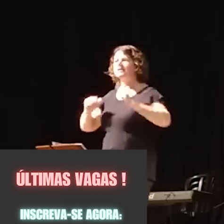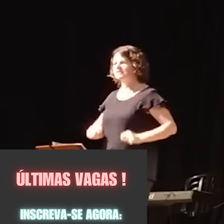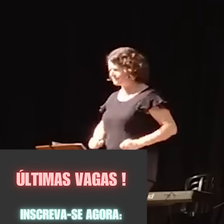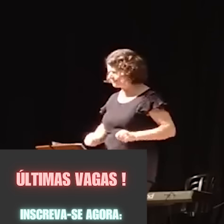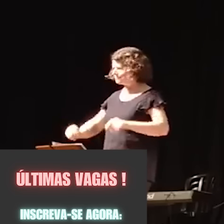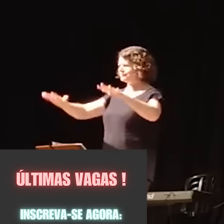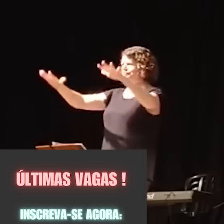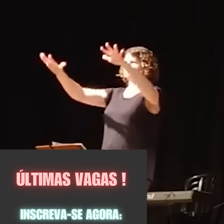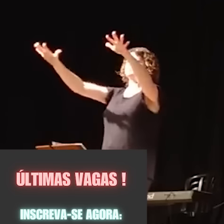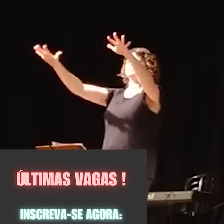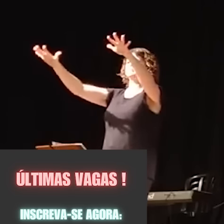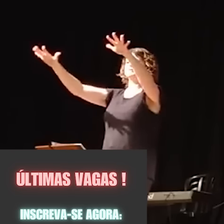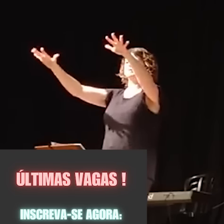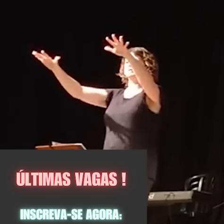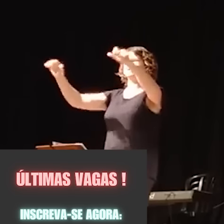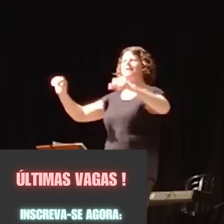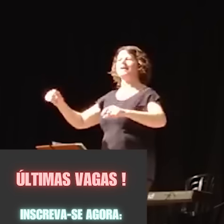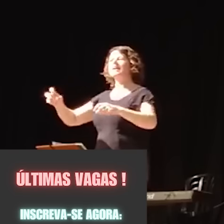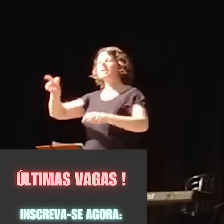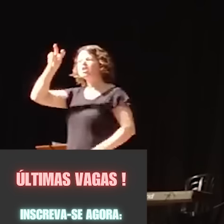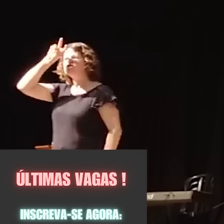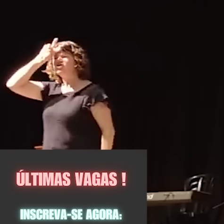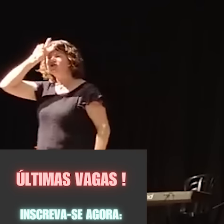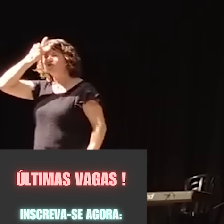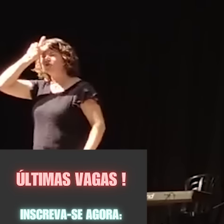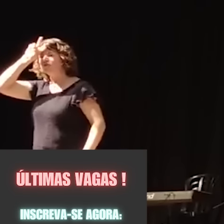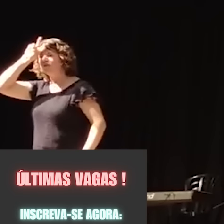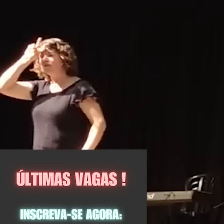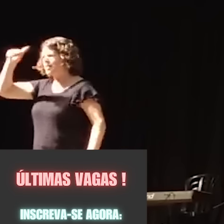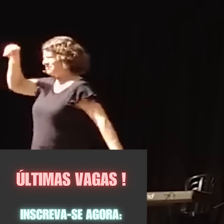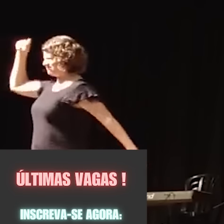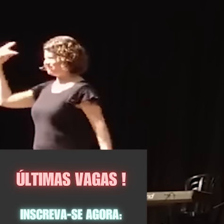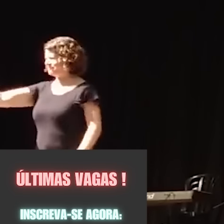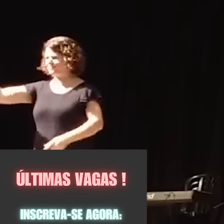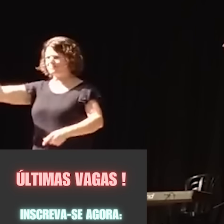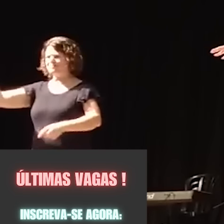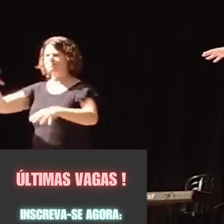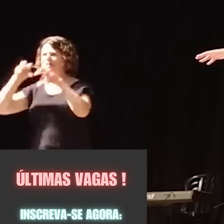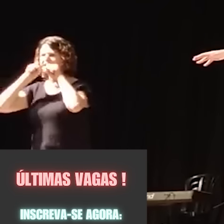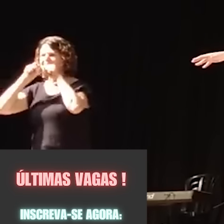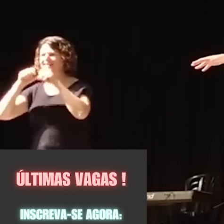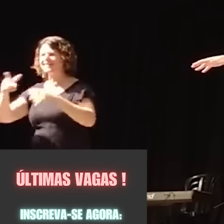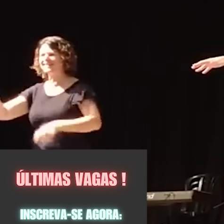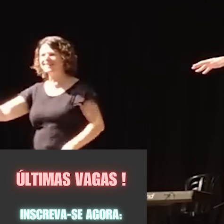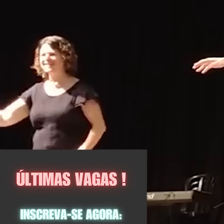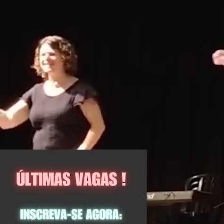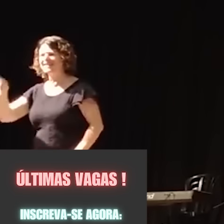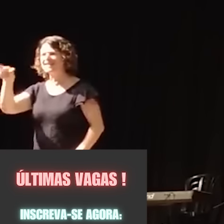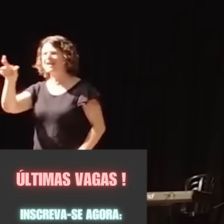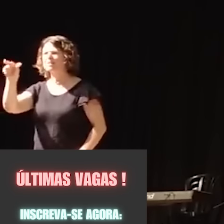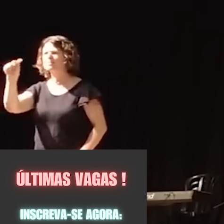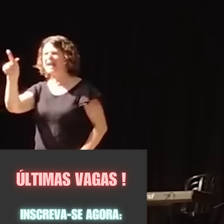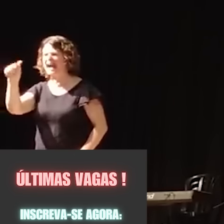de Moisés funcionavam como as mãos mãos do senhor empor as mãos sobre os